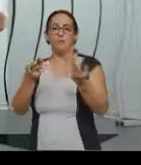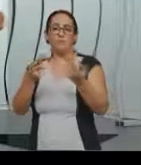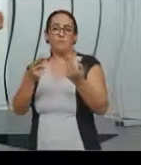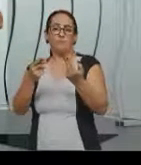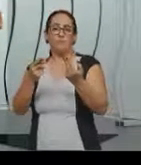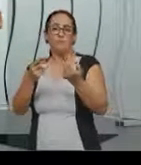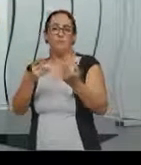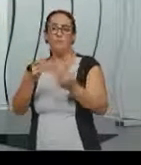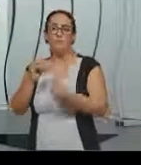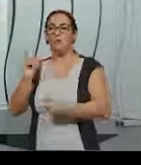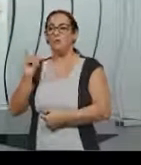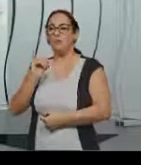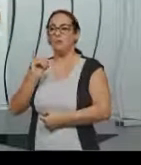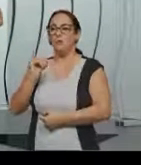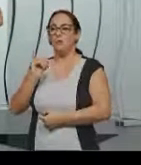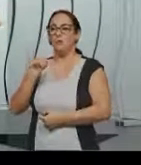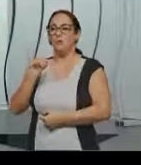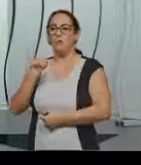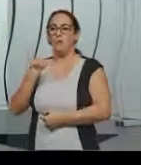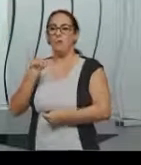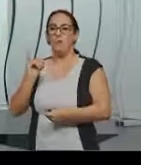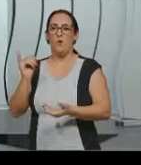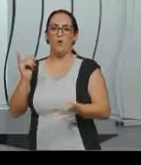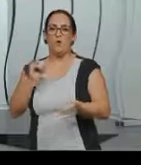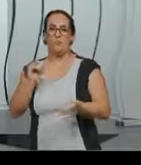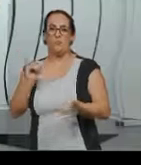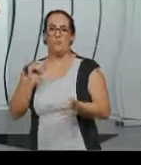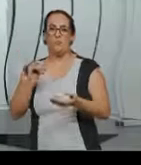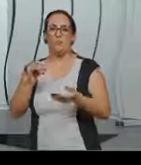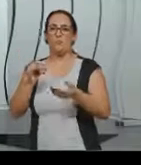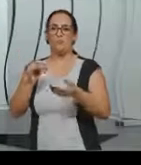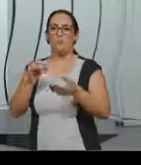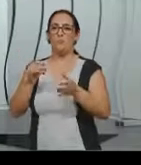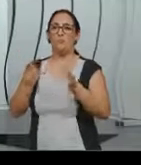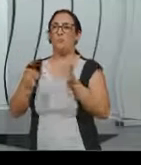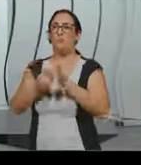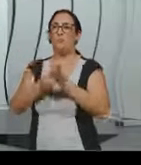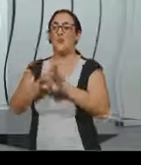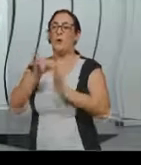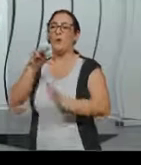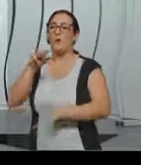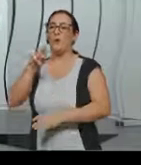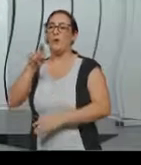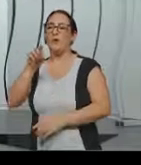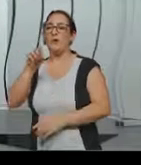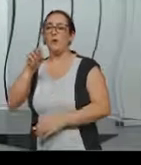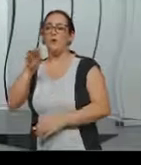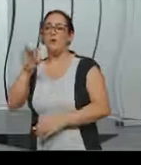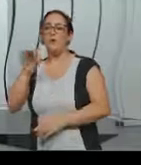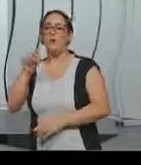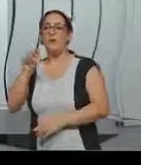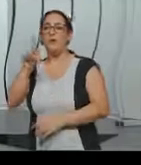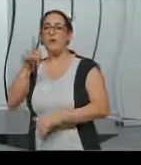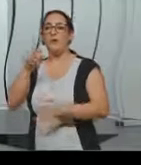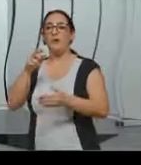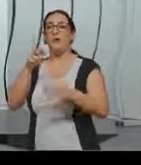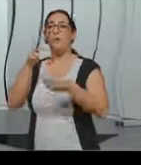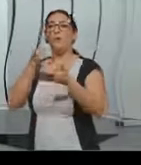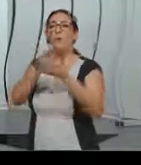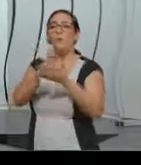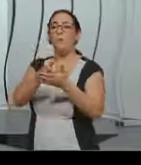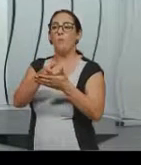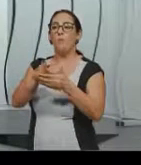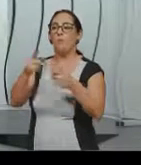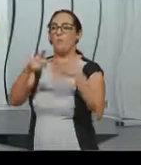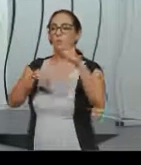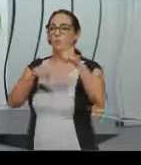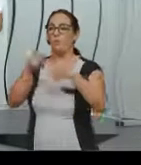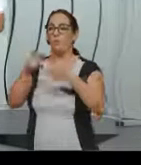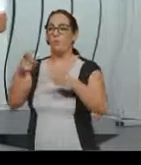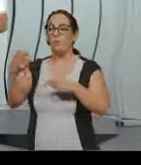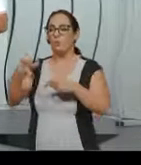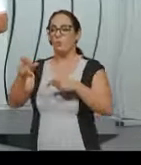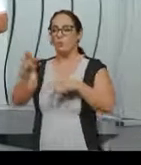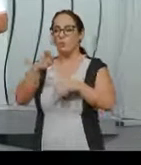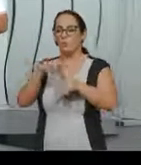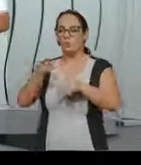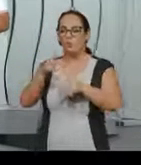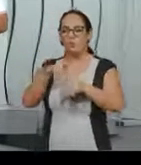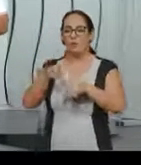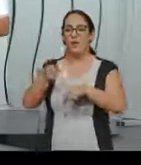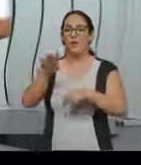e exportação. Importar não é comprar produtos de um outro país e exportar não é vender produtos para outro